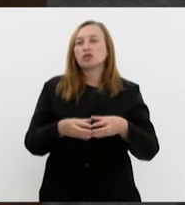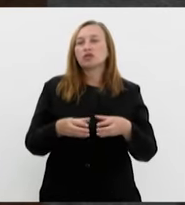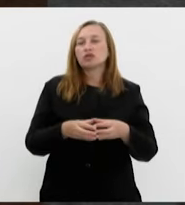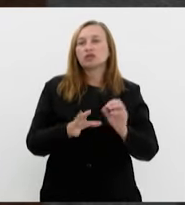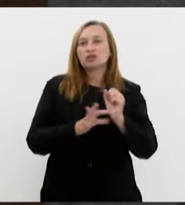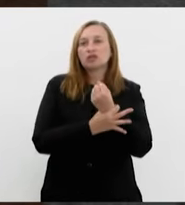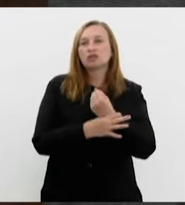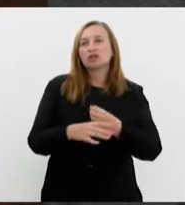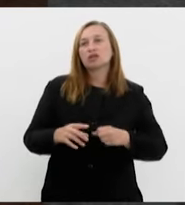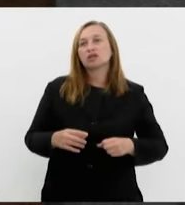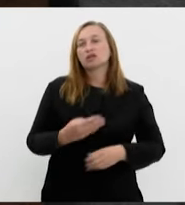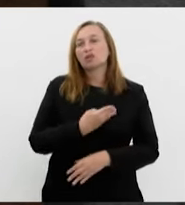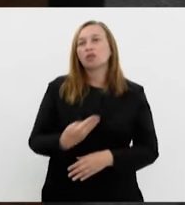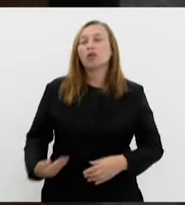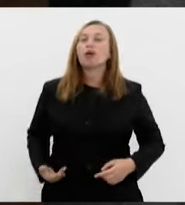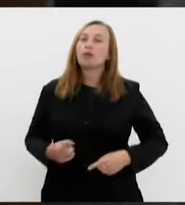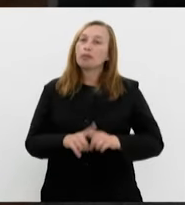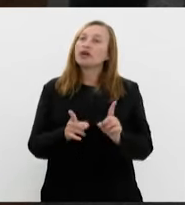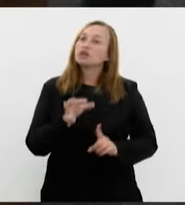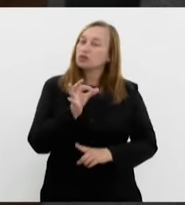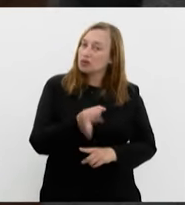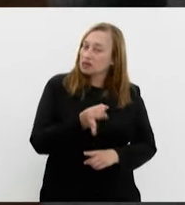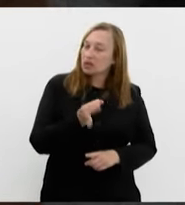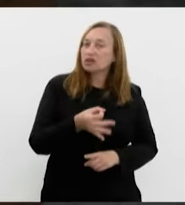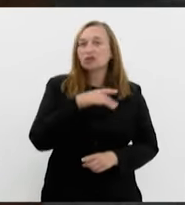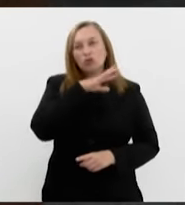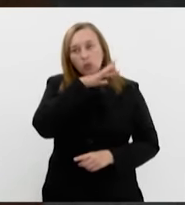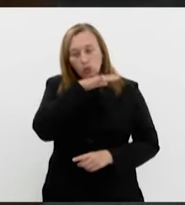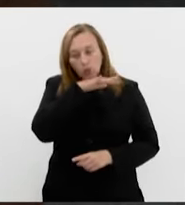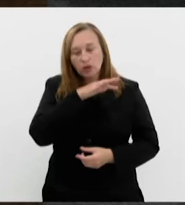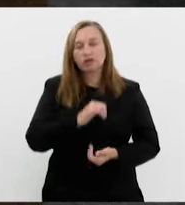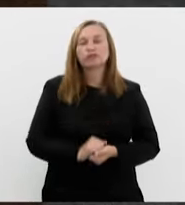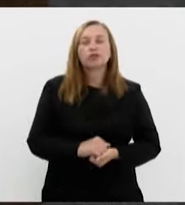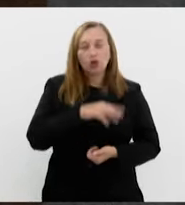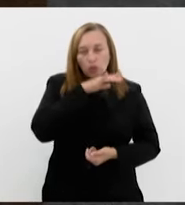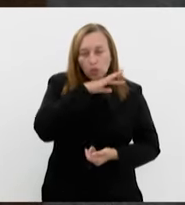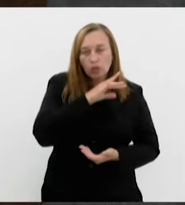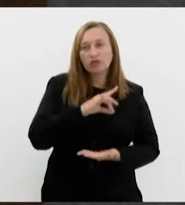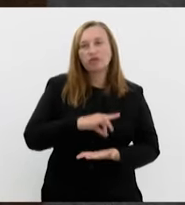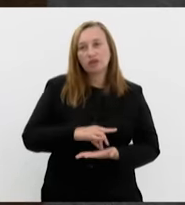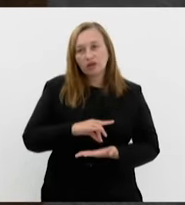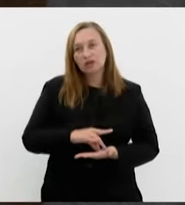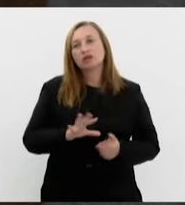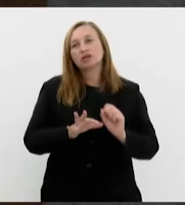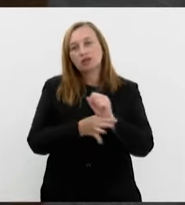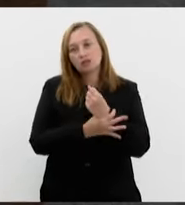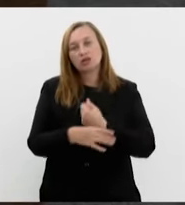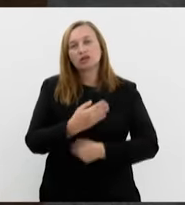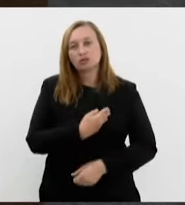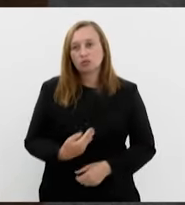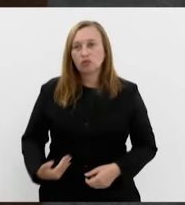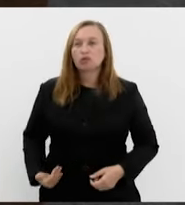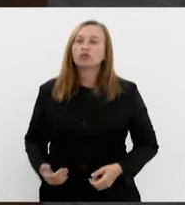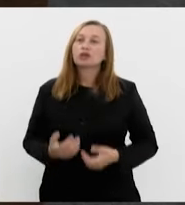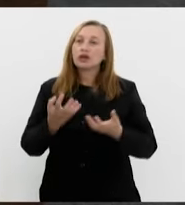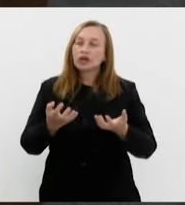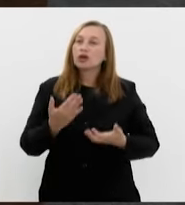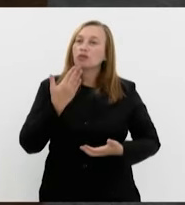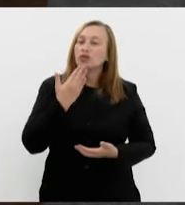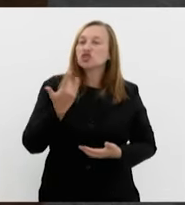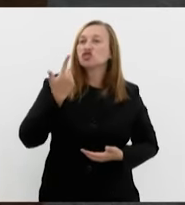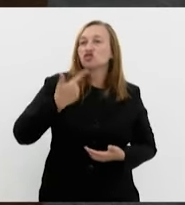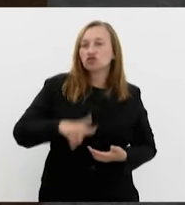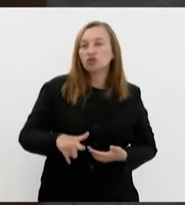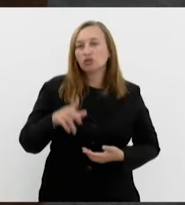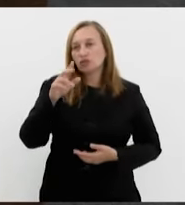Pública, mas é fato que vamos mal e muito mal em segurança pública. Quero pedir mais uma